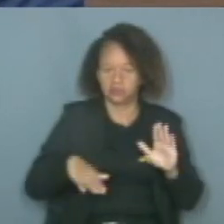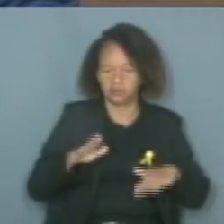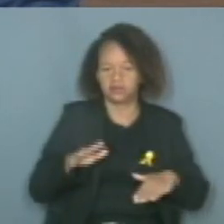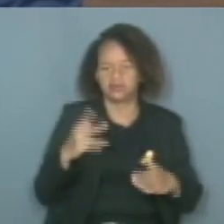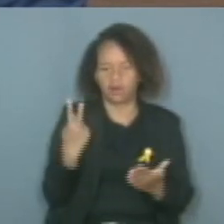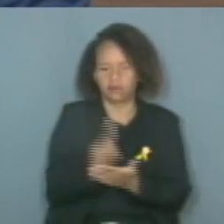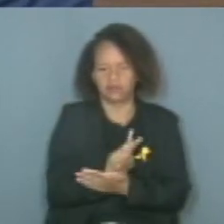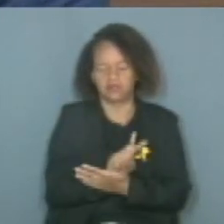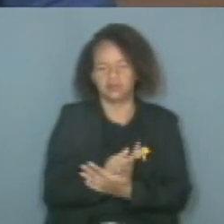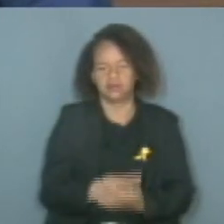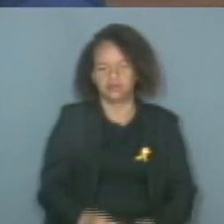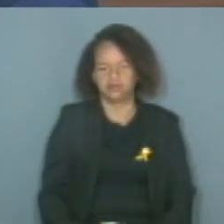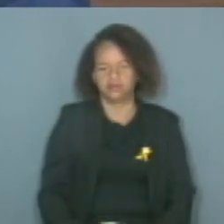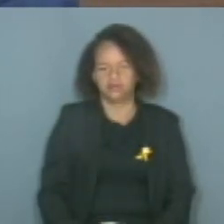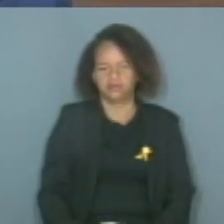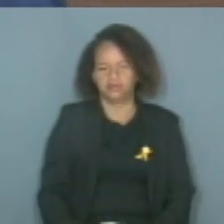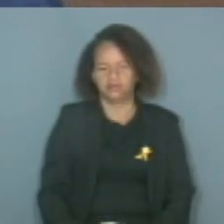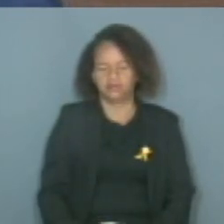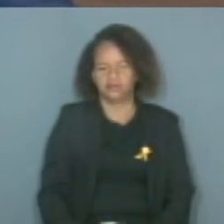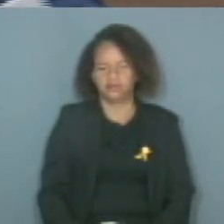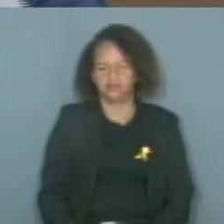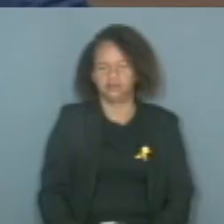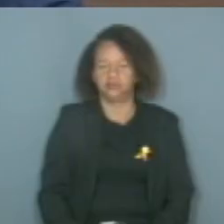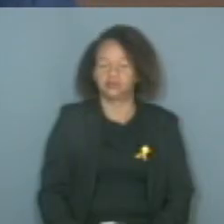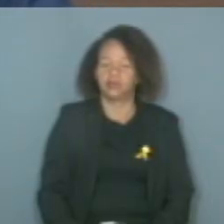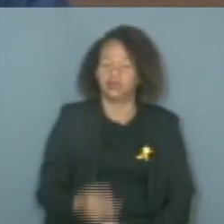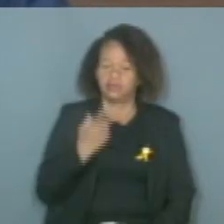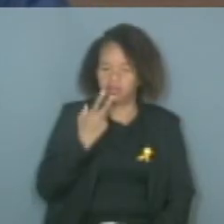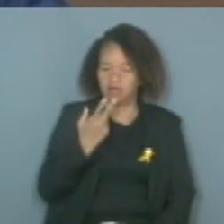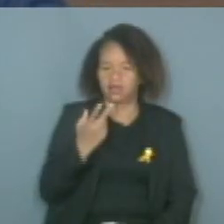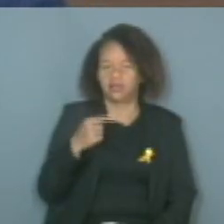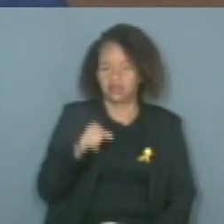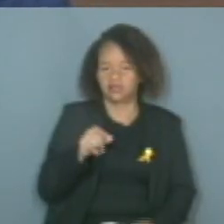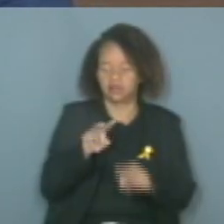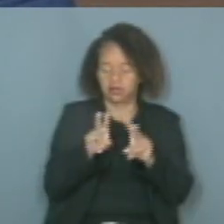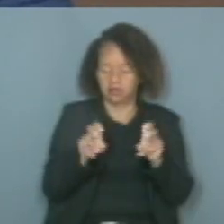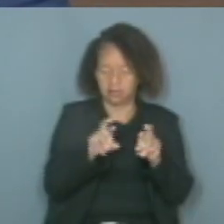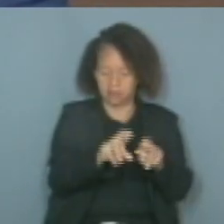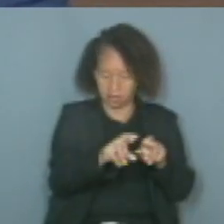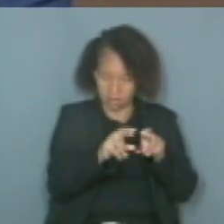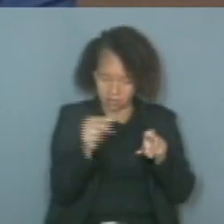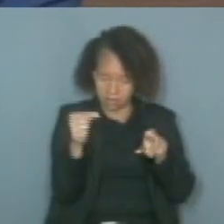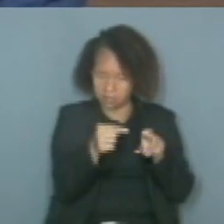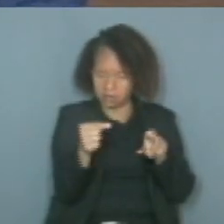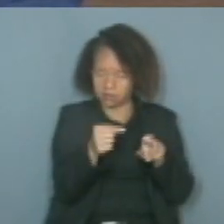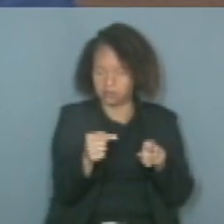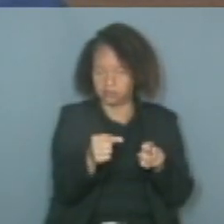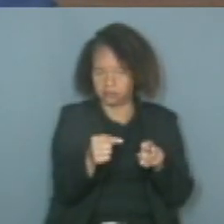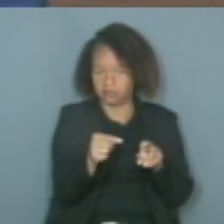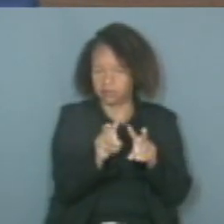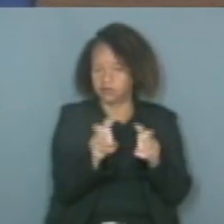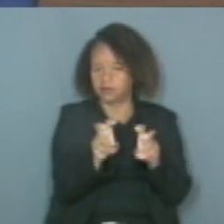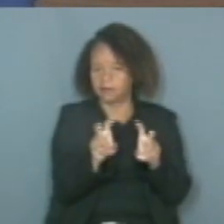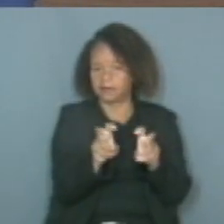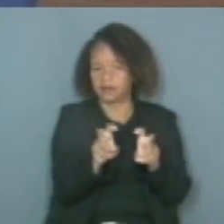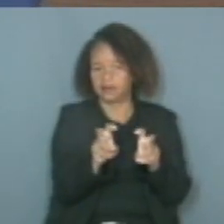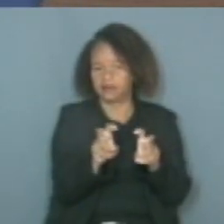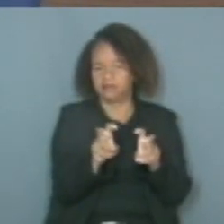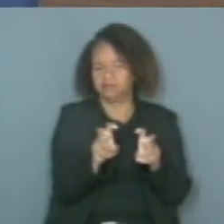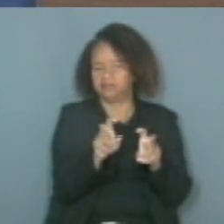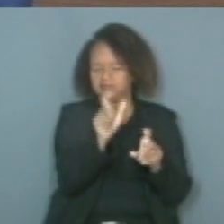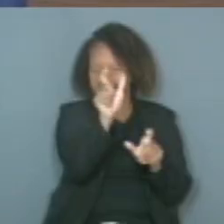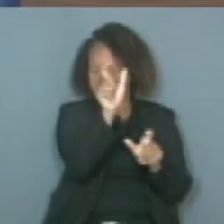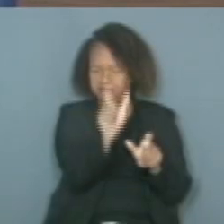isso acontece. Então, o que eu venho falar aqui, que eu estou falando sobre o requerimento, é falar sobre a